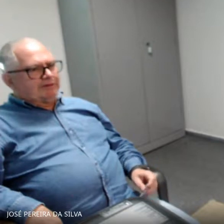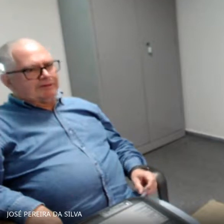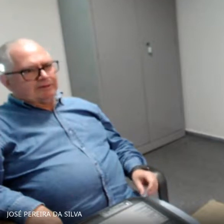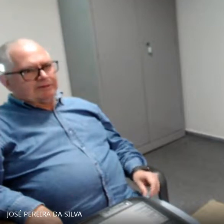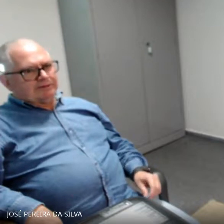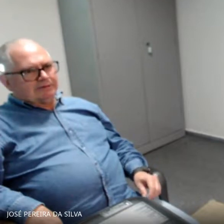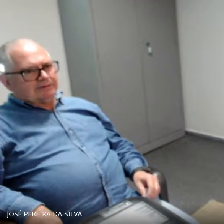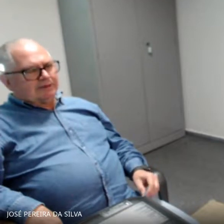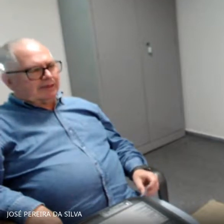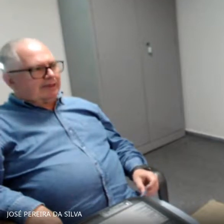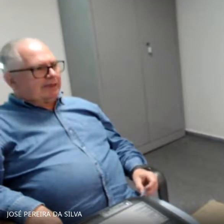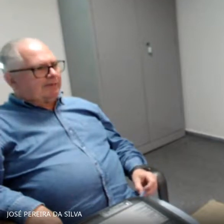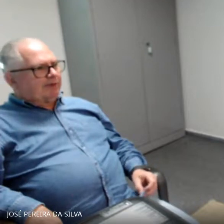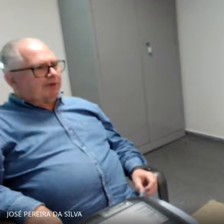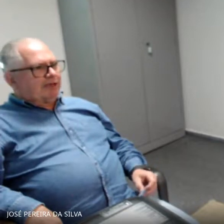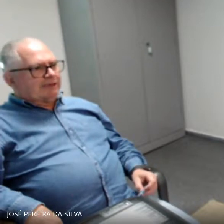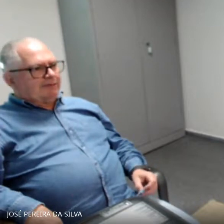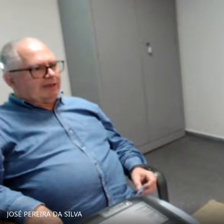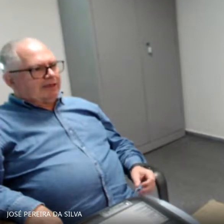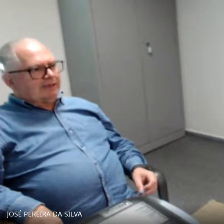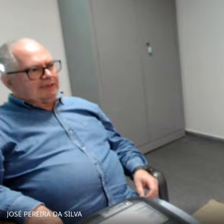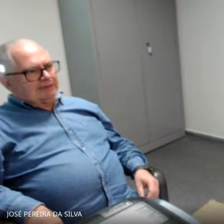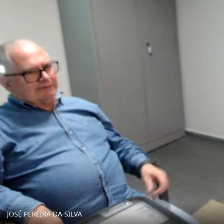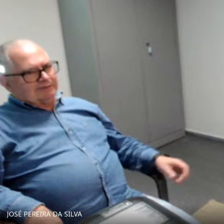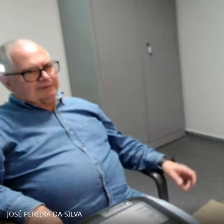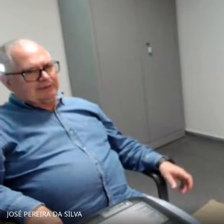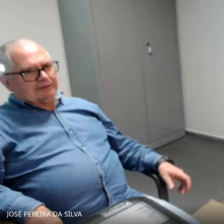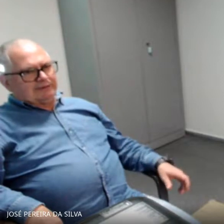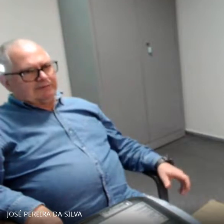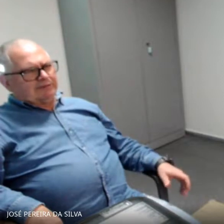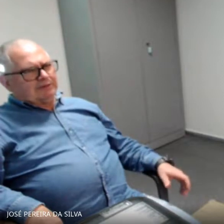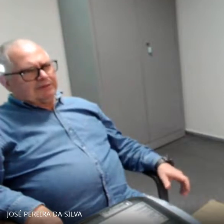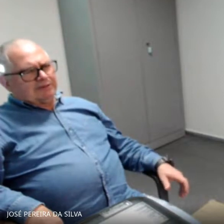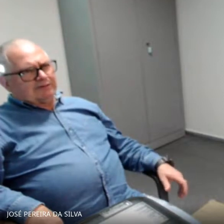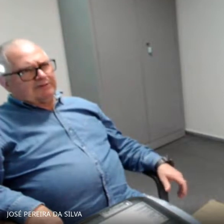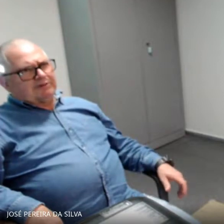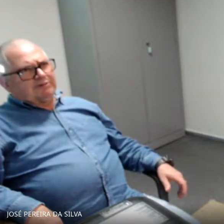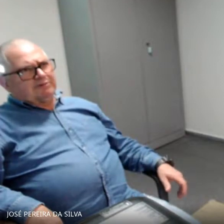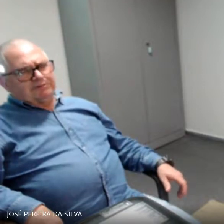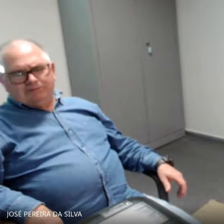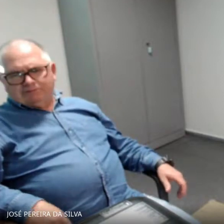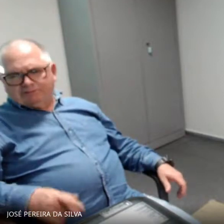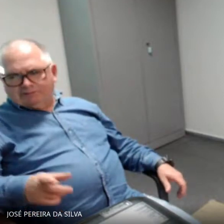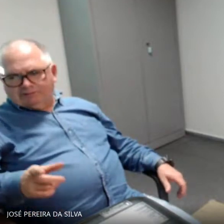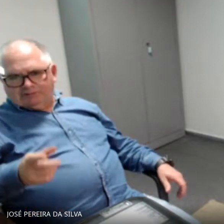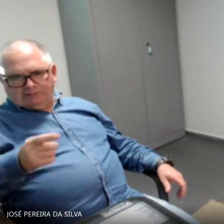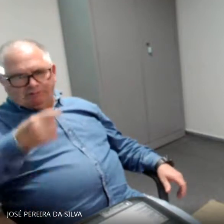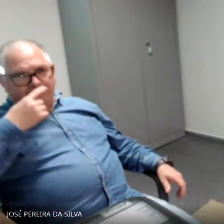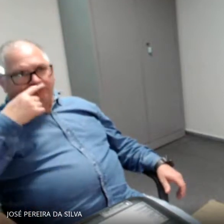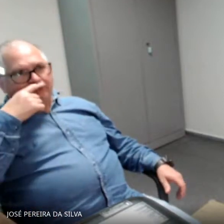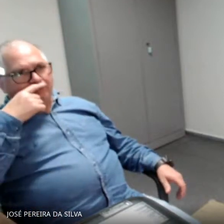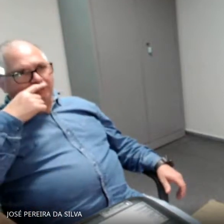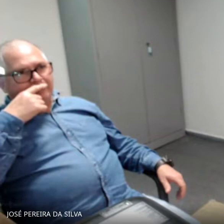toda a alimentação e faz a microbiota, até as pesquisas que eu estava estudando,